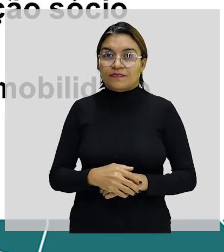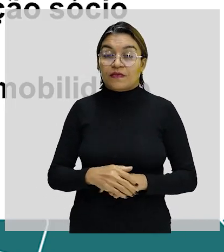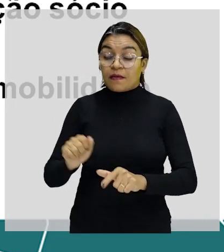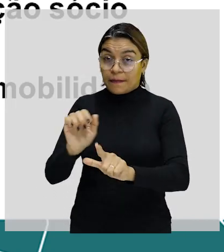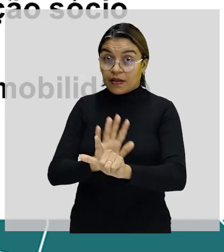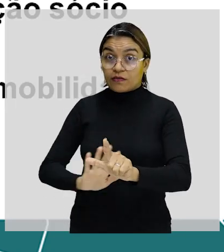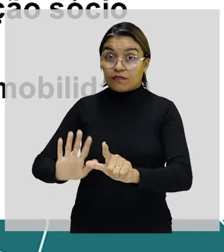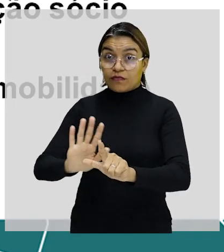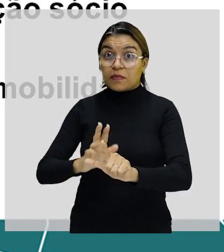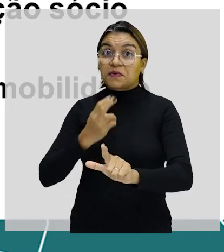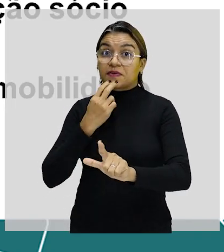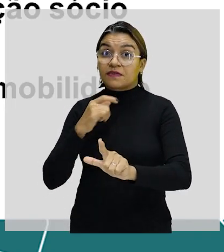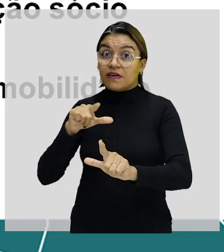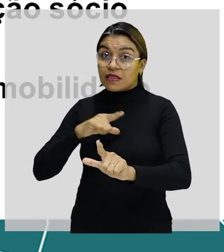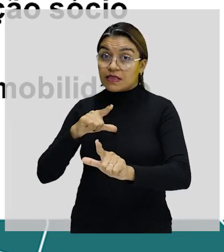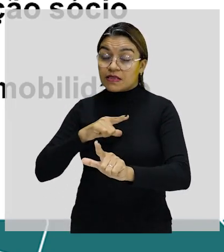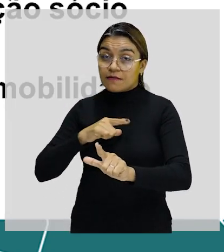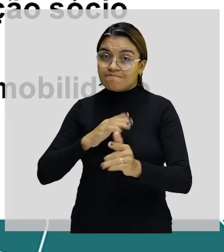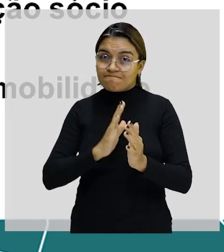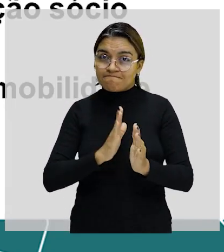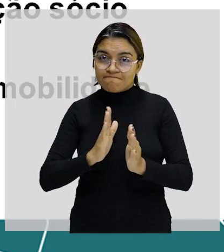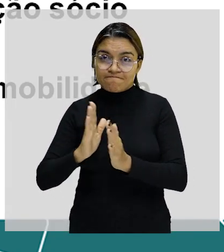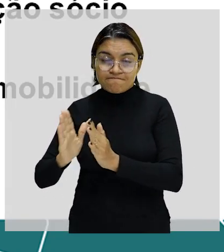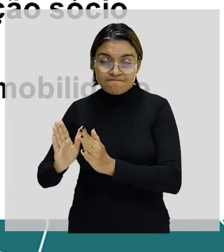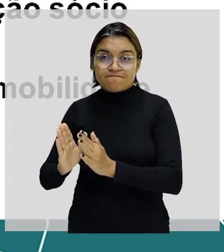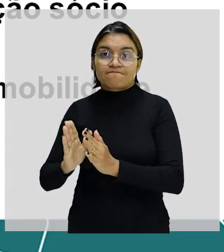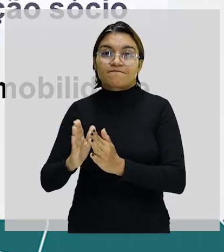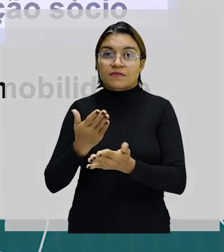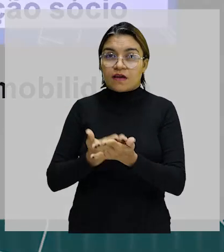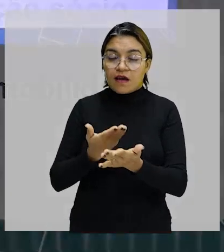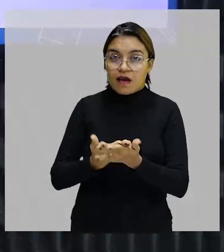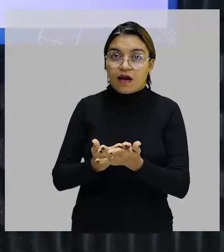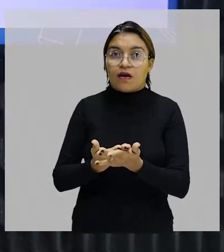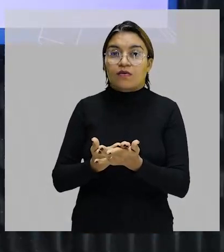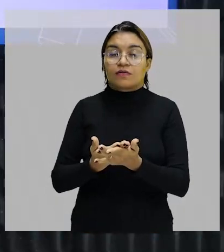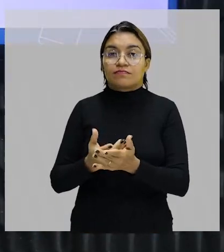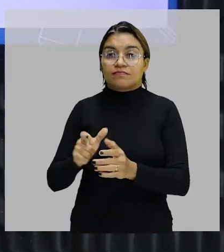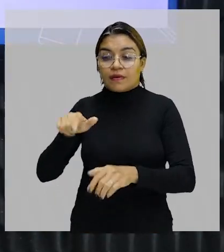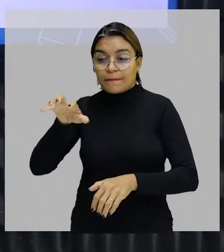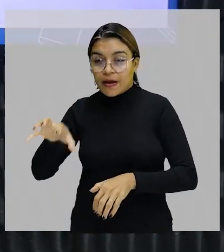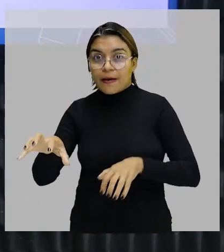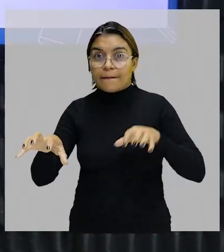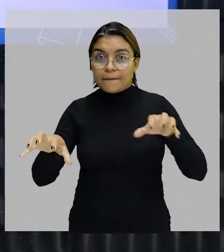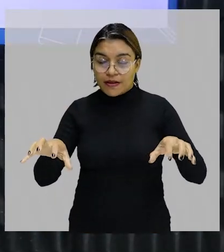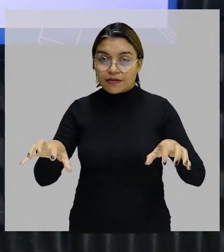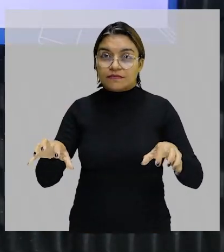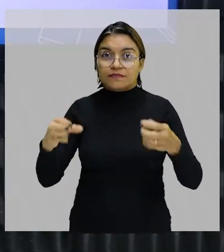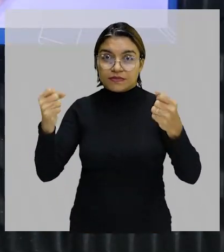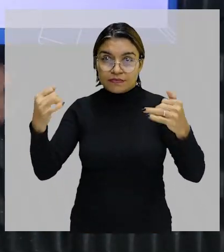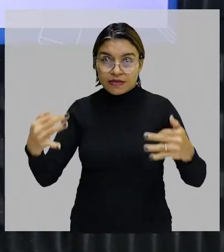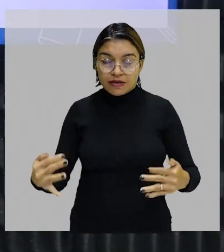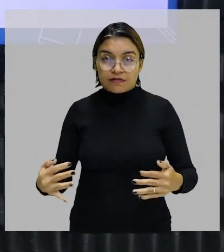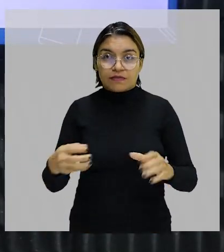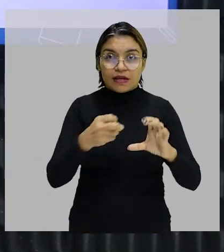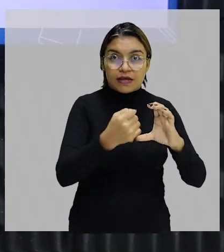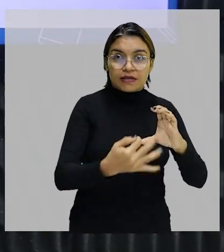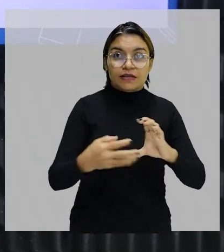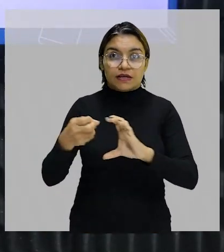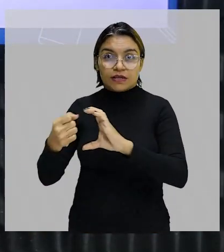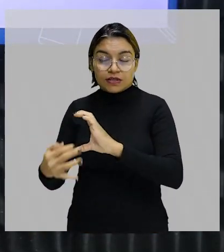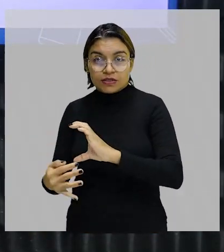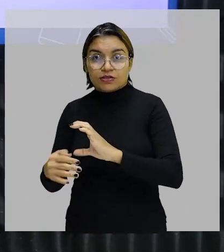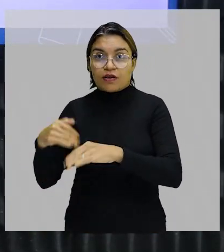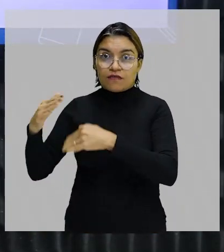plataforma Gonçalves Dias, nós tivemos uma sequência de aulas explicando o que é o espaço urbano, o espaço rural, as suas características, a evolução do processo